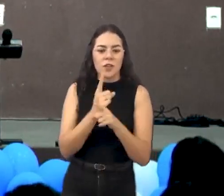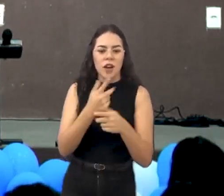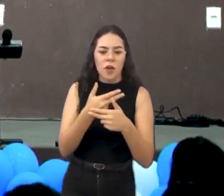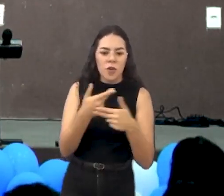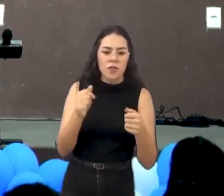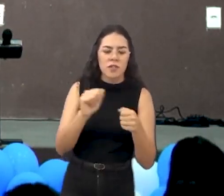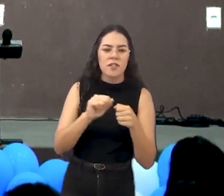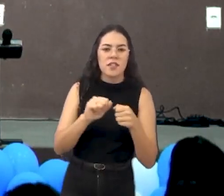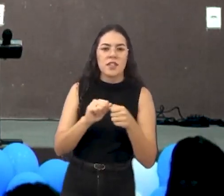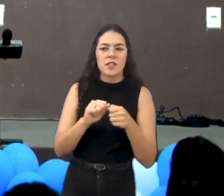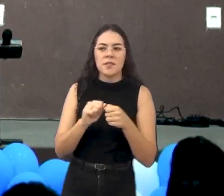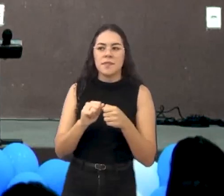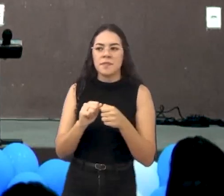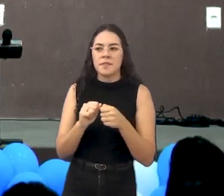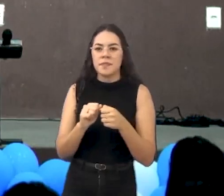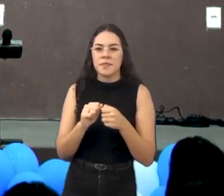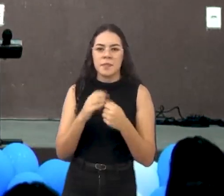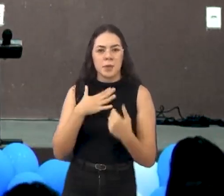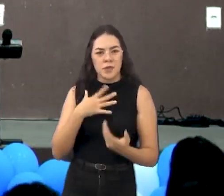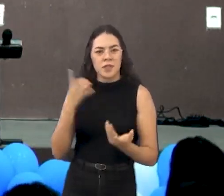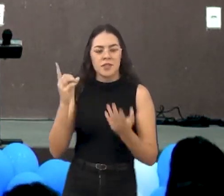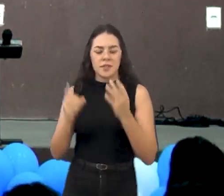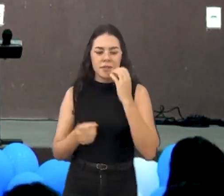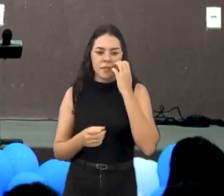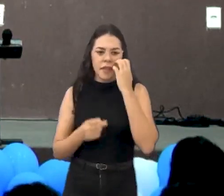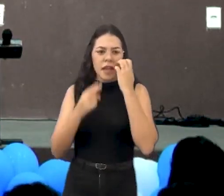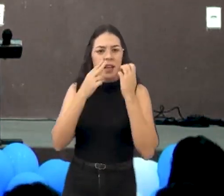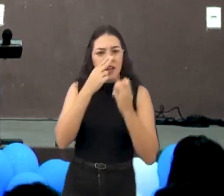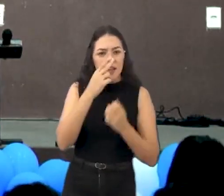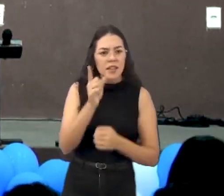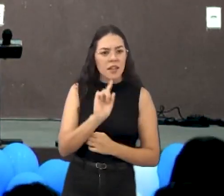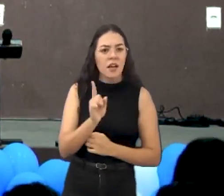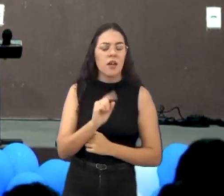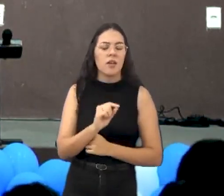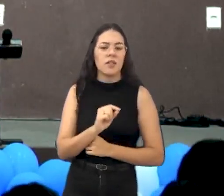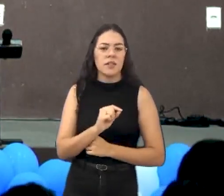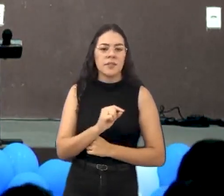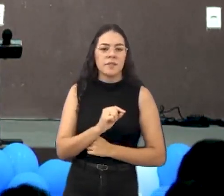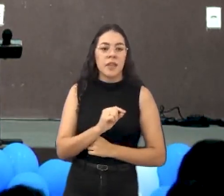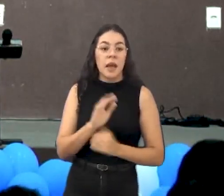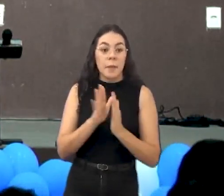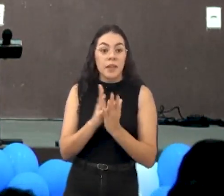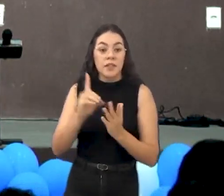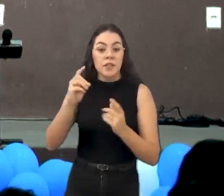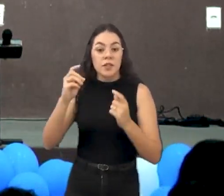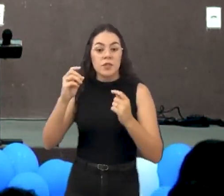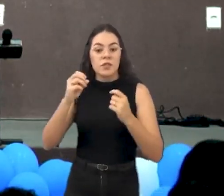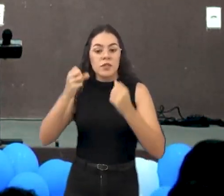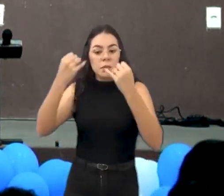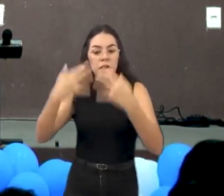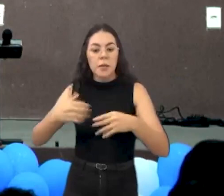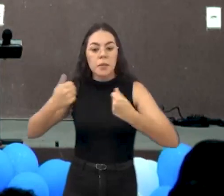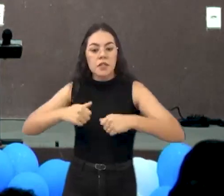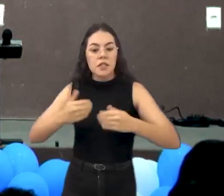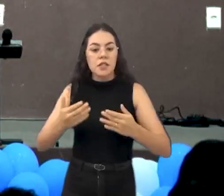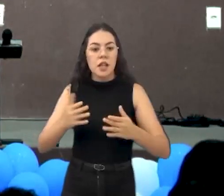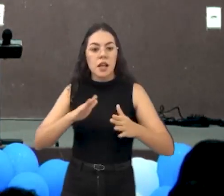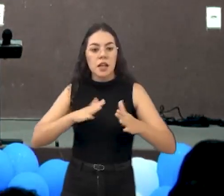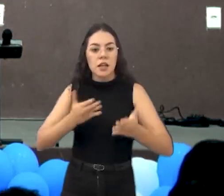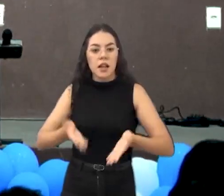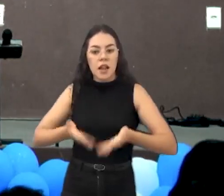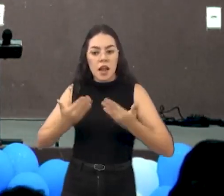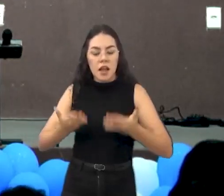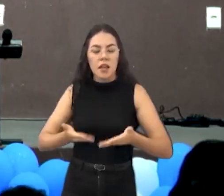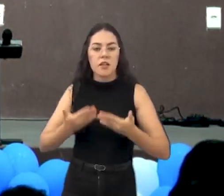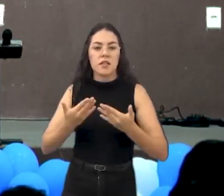Tu fica... Gente, isso não é, o crente não é assim. A Bíblia diz que a gente tem que ser moderado. O que é moderado é uma pessoa equilibrada, é uma